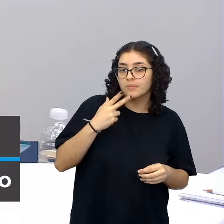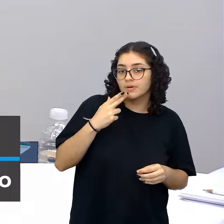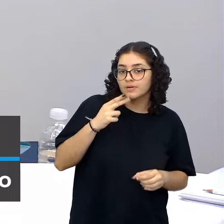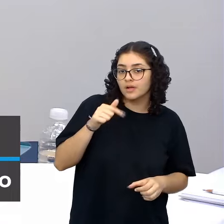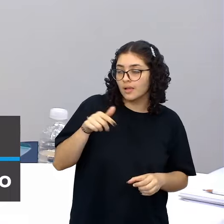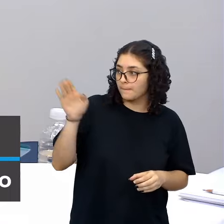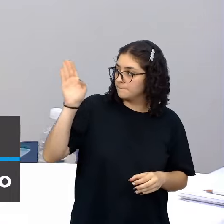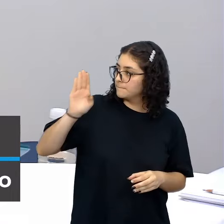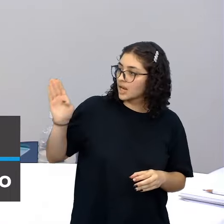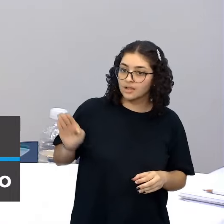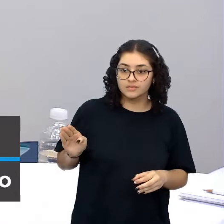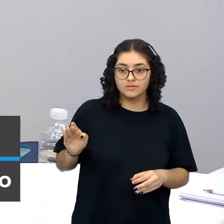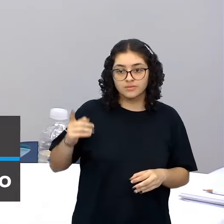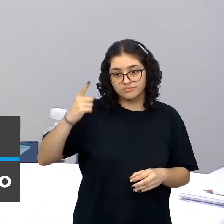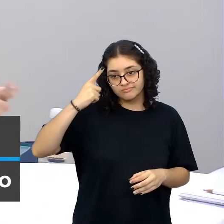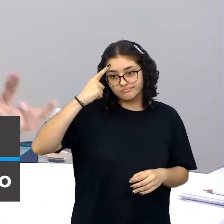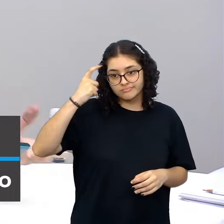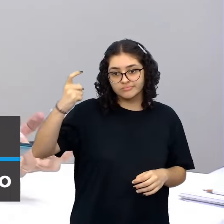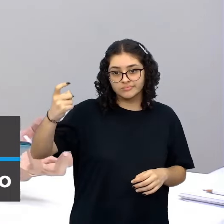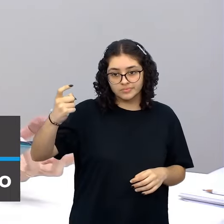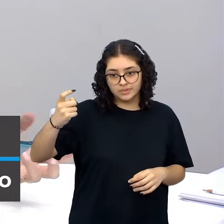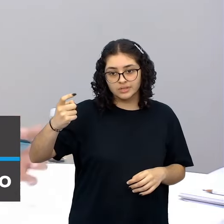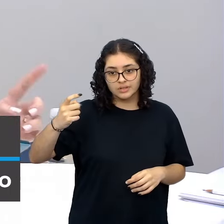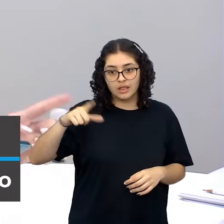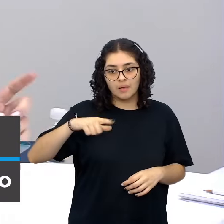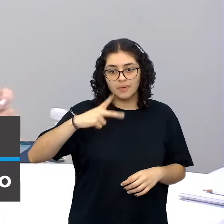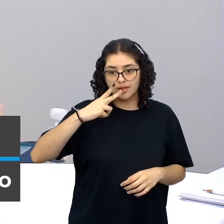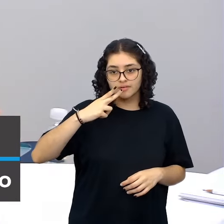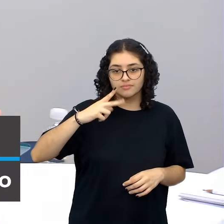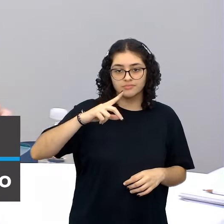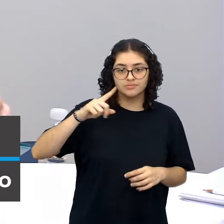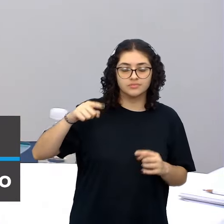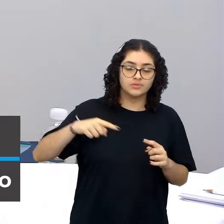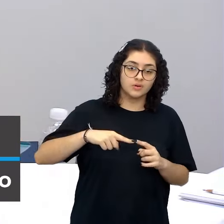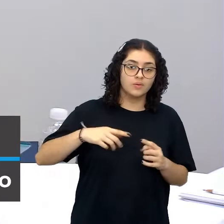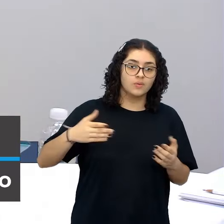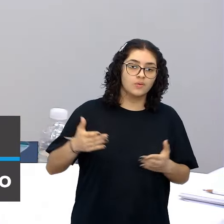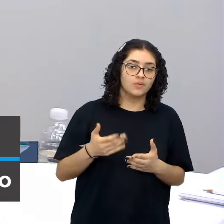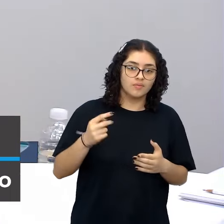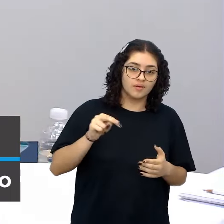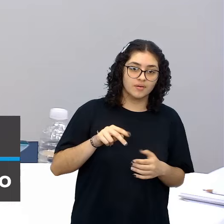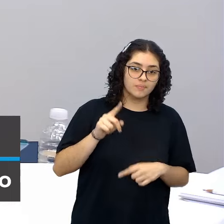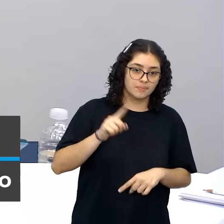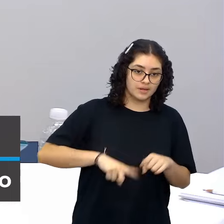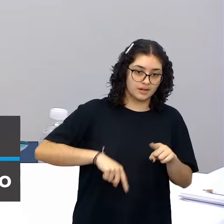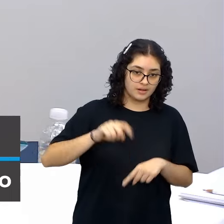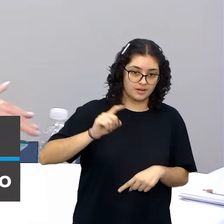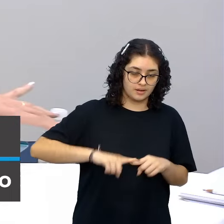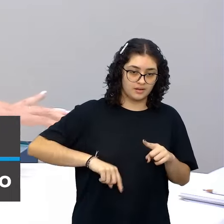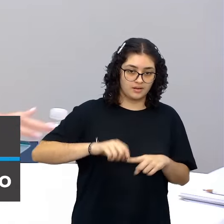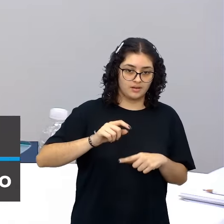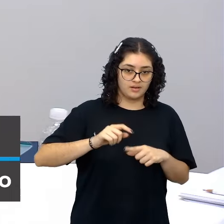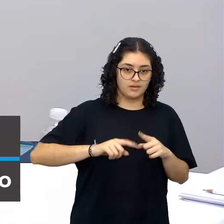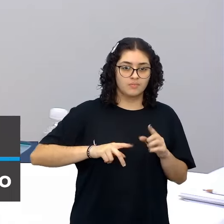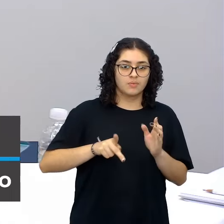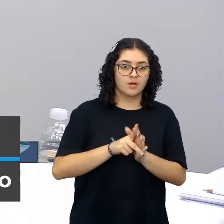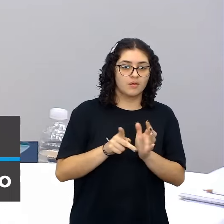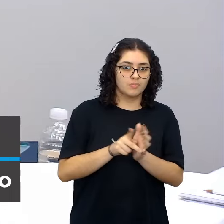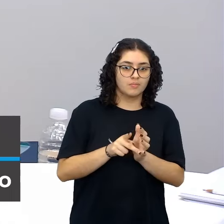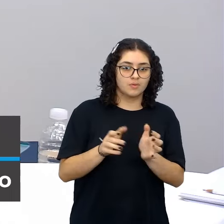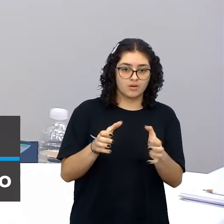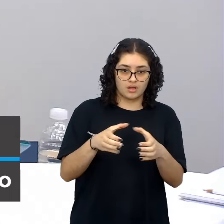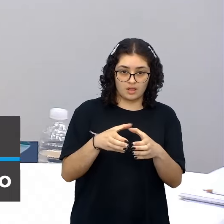aqui no Brasil e isso tem sido uma tendência. Hoje mesmo eu estava olhando um material de uma